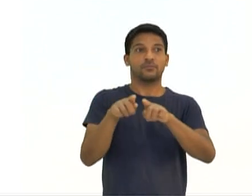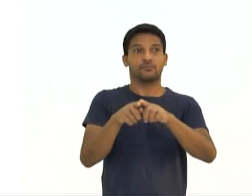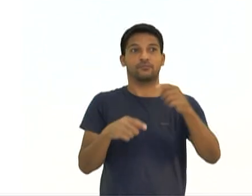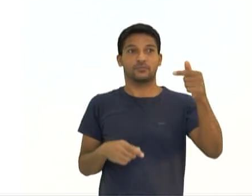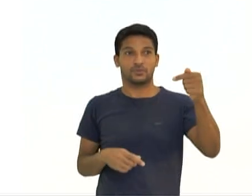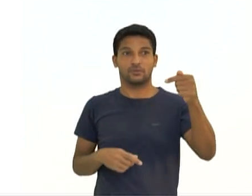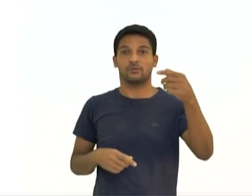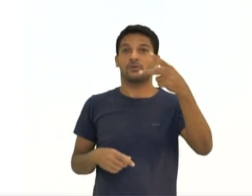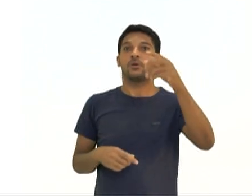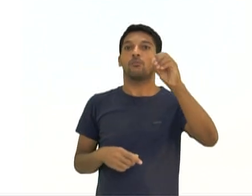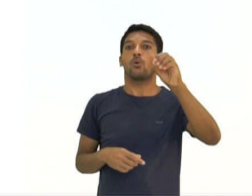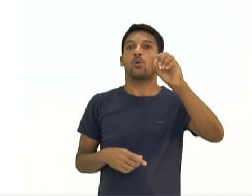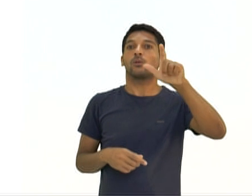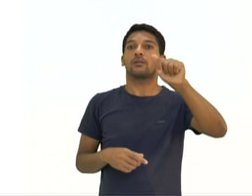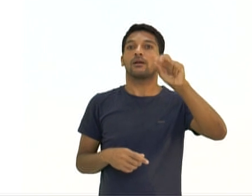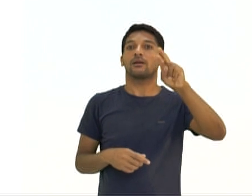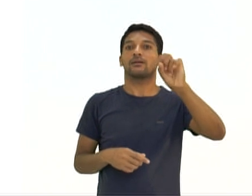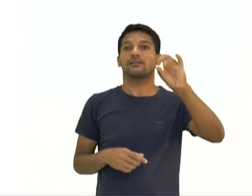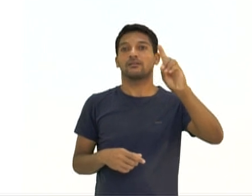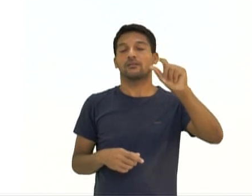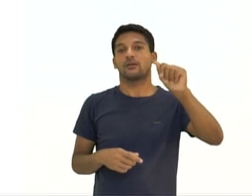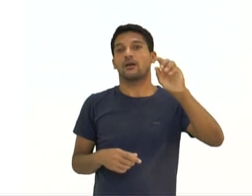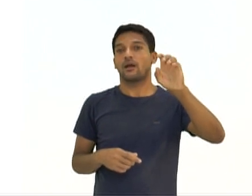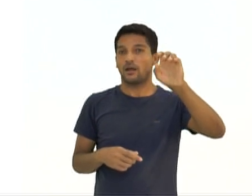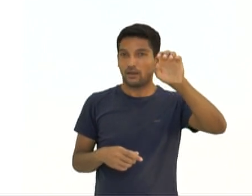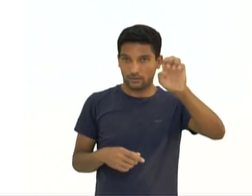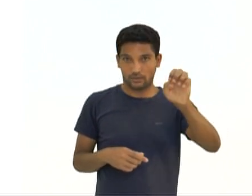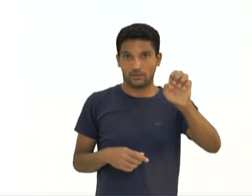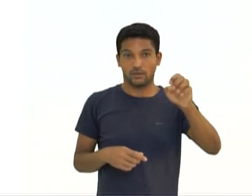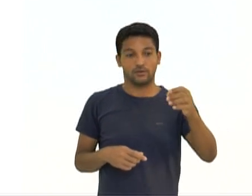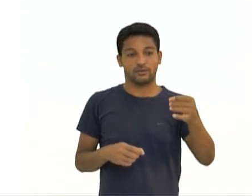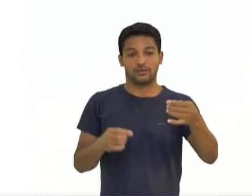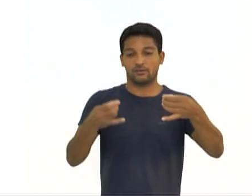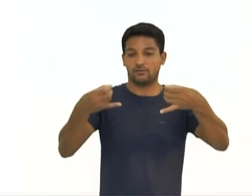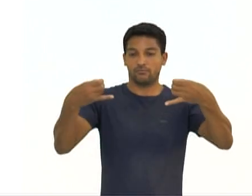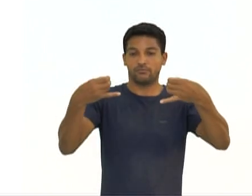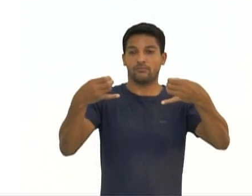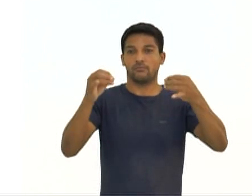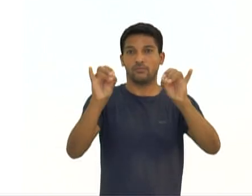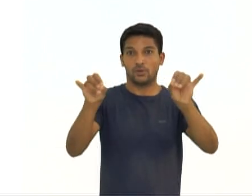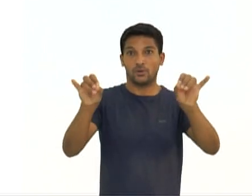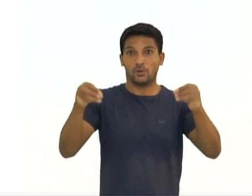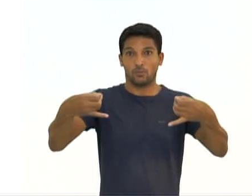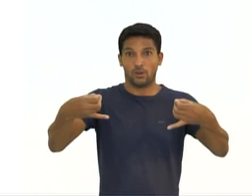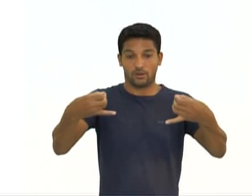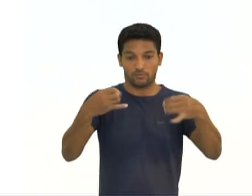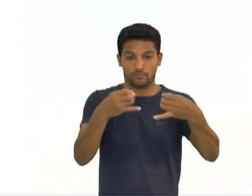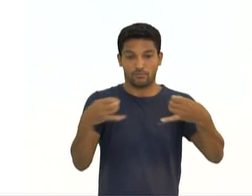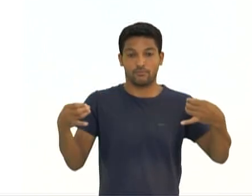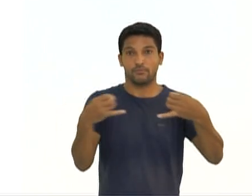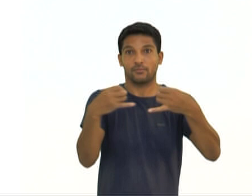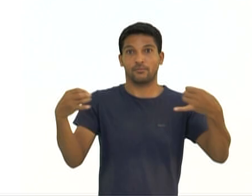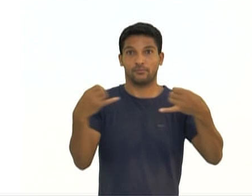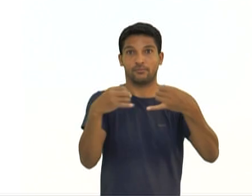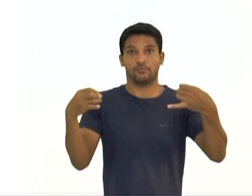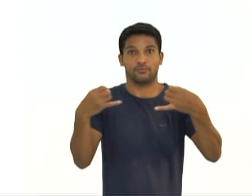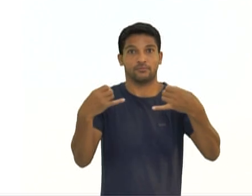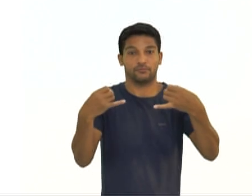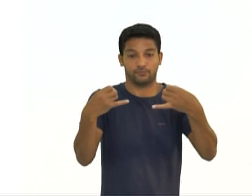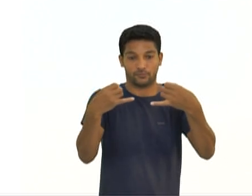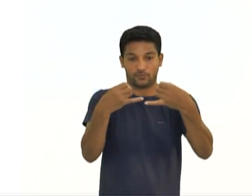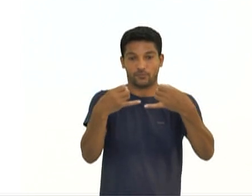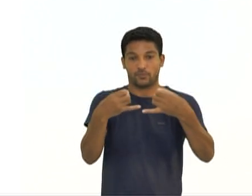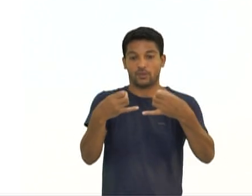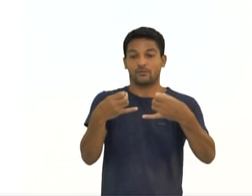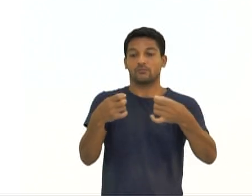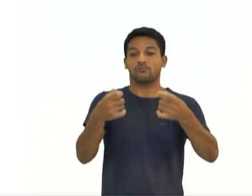elétricas, né? Fazendo então com que essas moléculas ou esses grupos funcionais atuem, né, formem